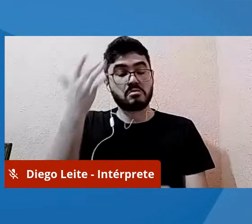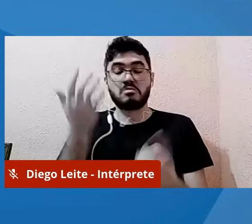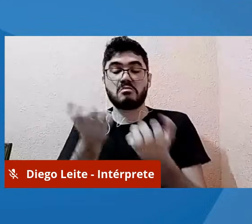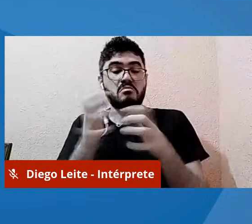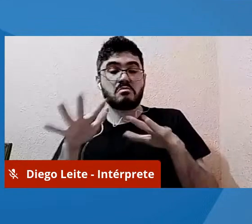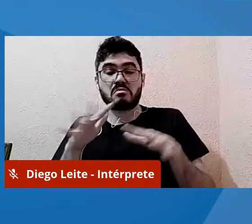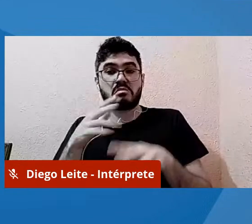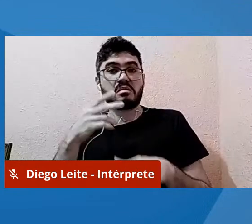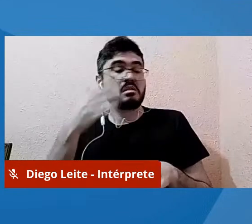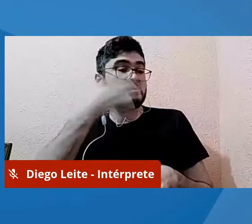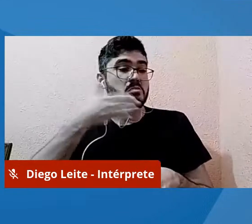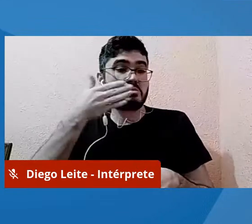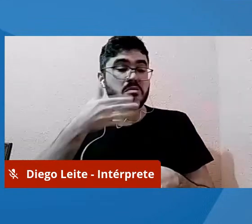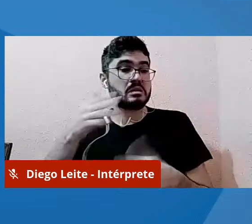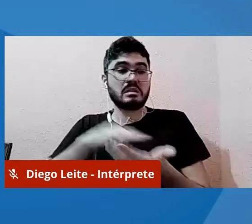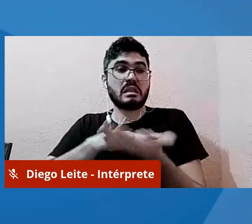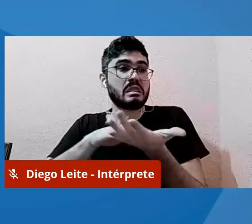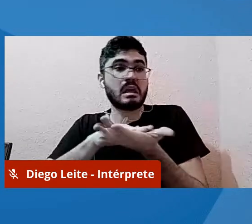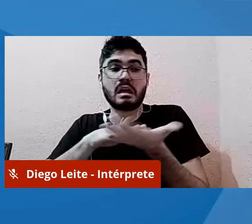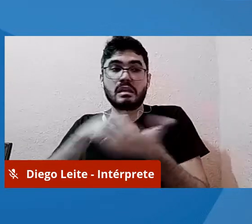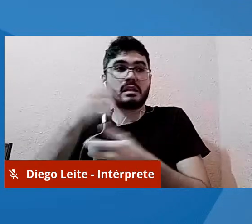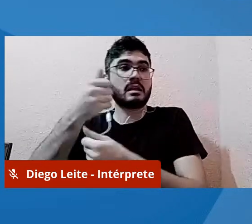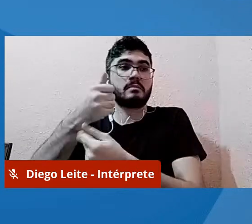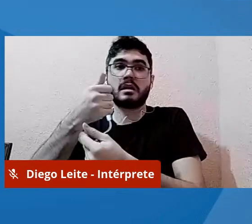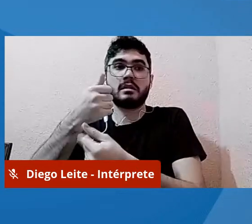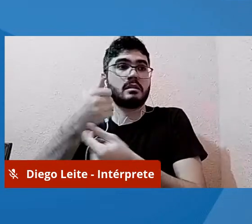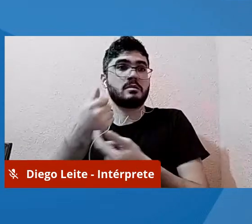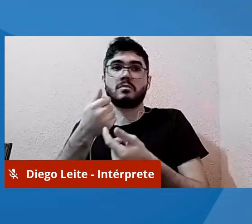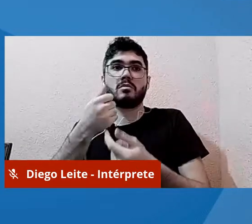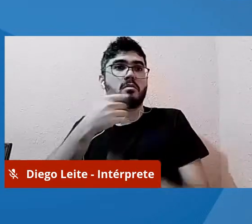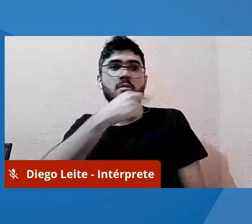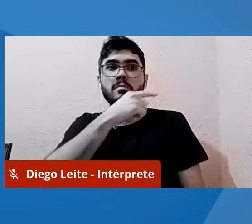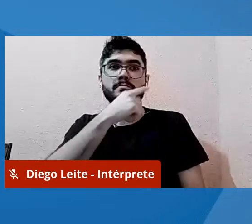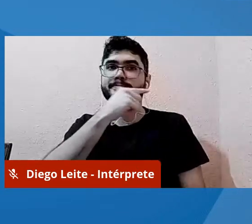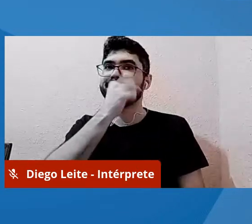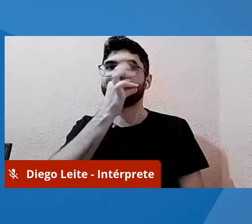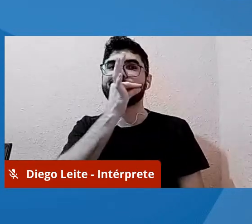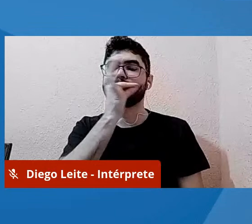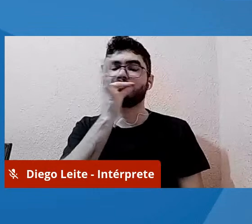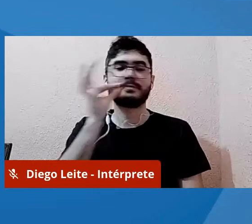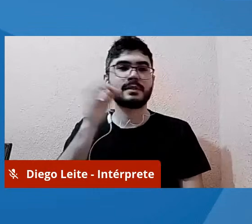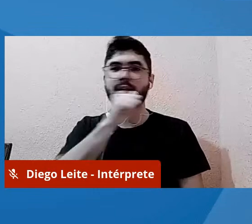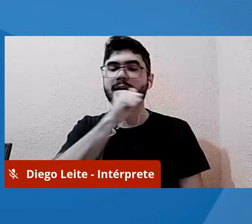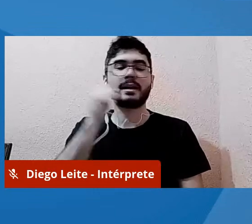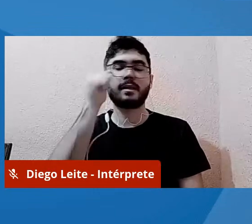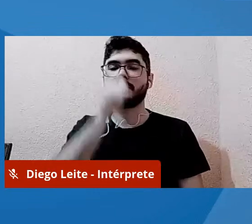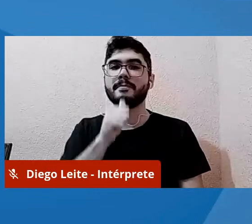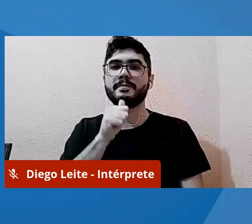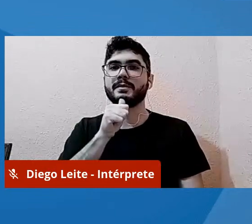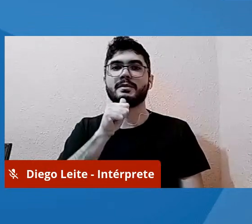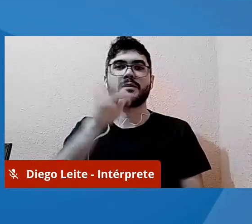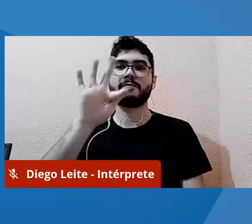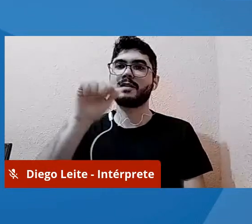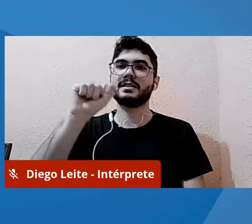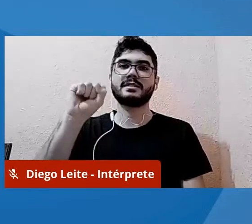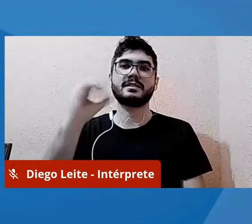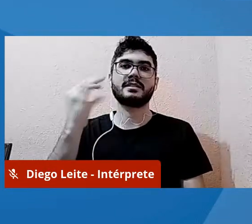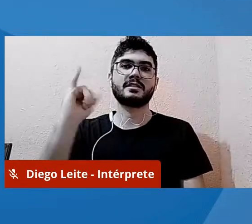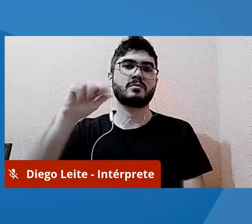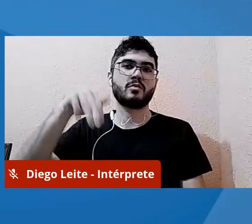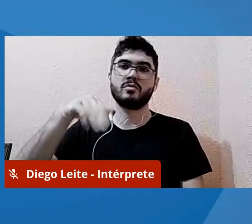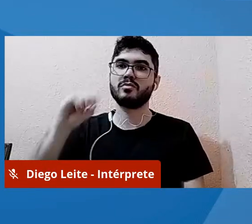dizer sobre o fascismo. Né? Bom, então, temos que ter consciência disso. Né? O fascismo,